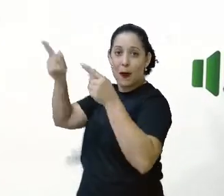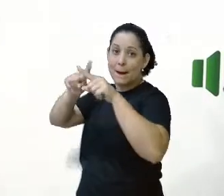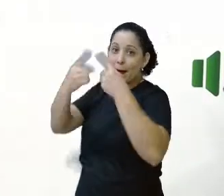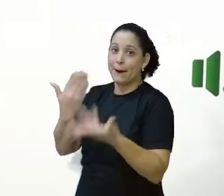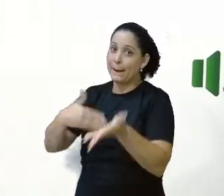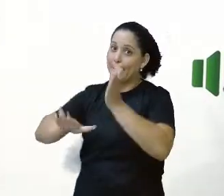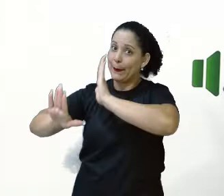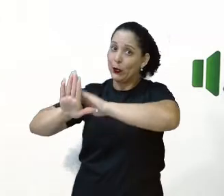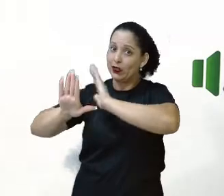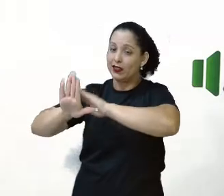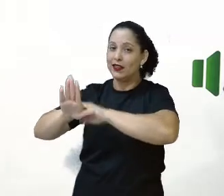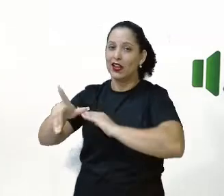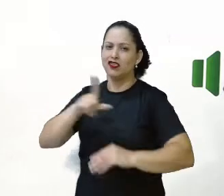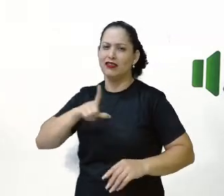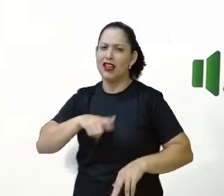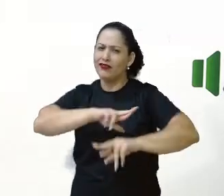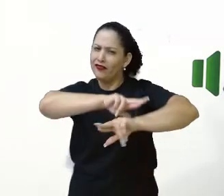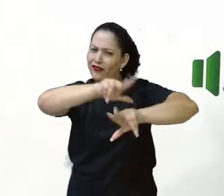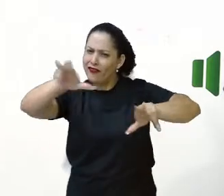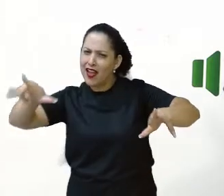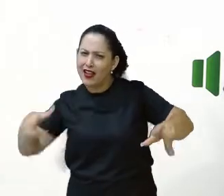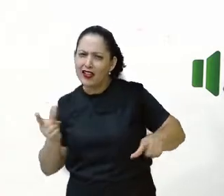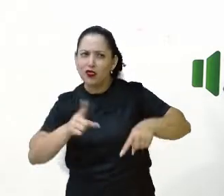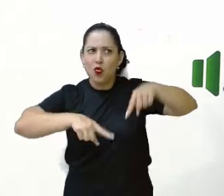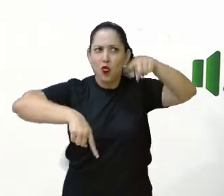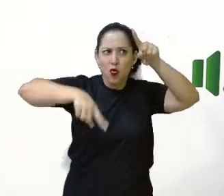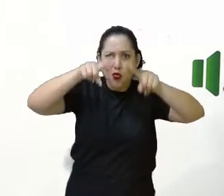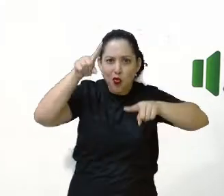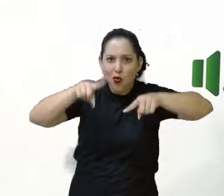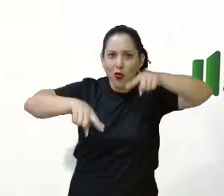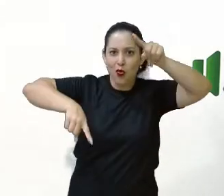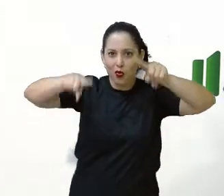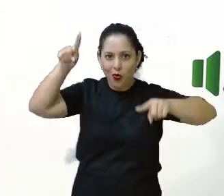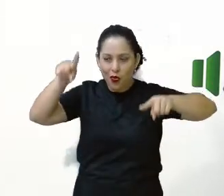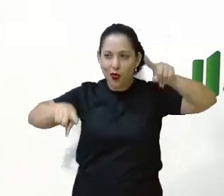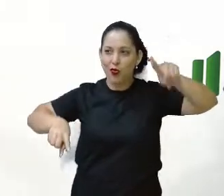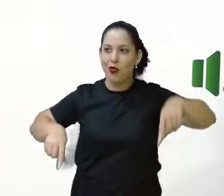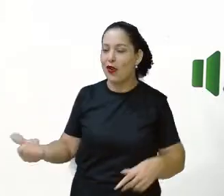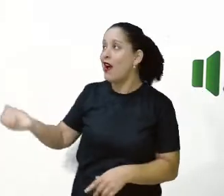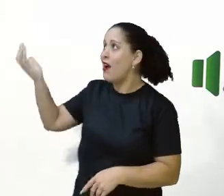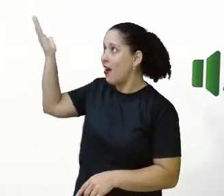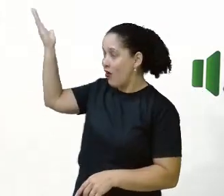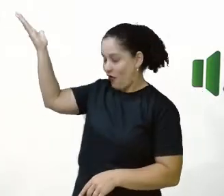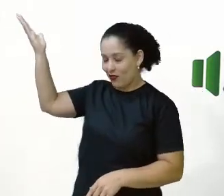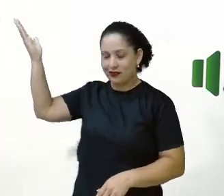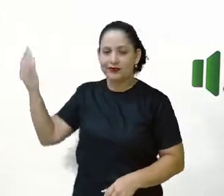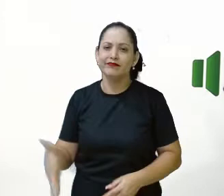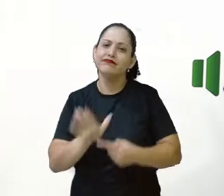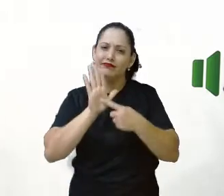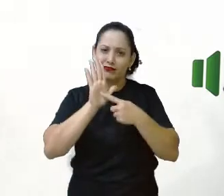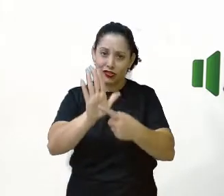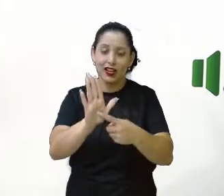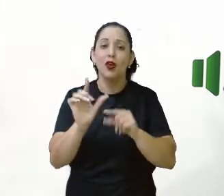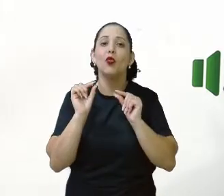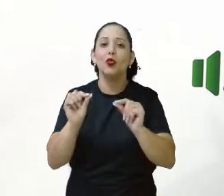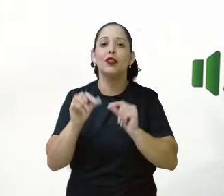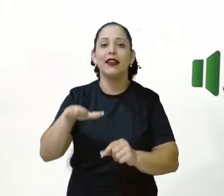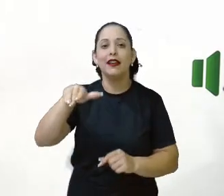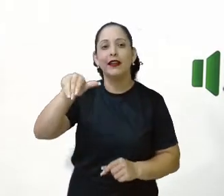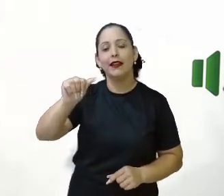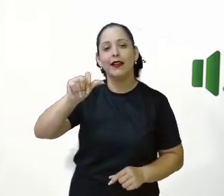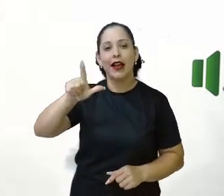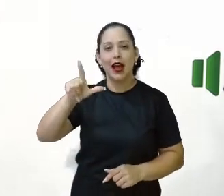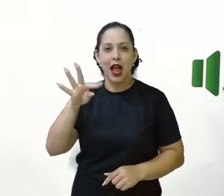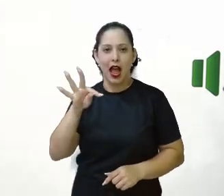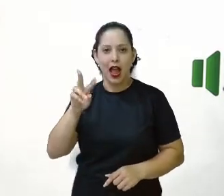outros instrumentos em alturas diferentes, que é o que a gente vai falar aqui. Na verdade, a altura é aquilo que a gente estava